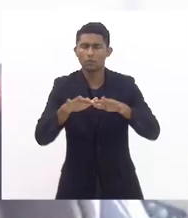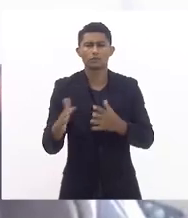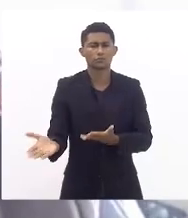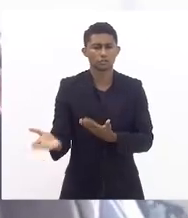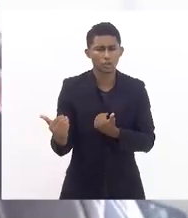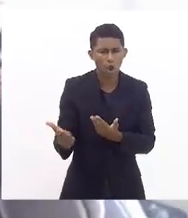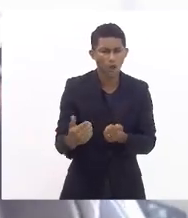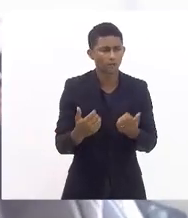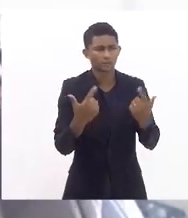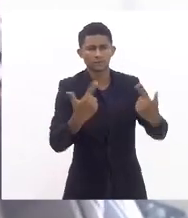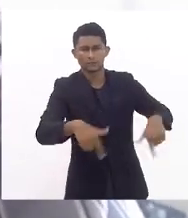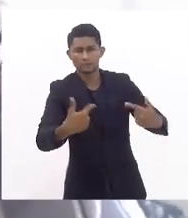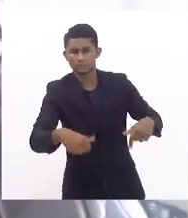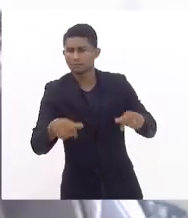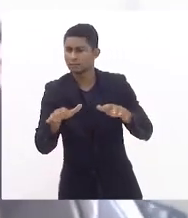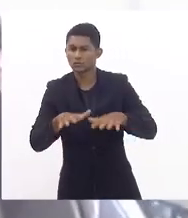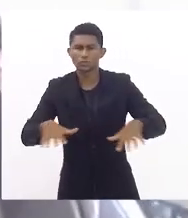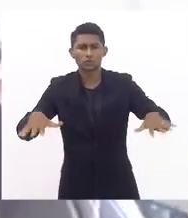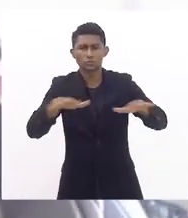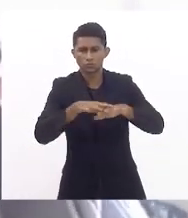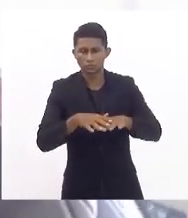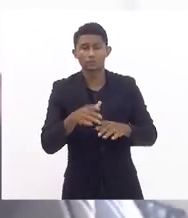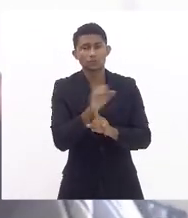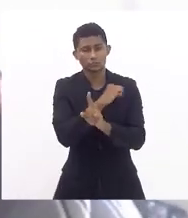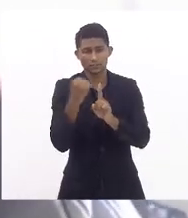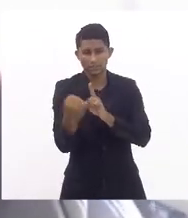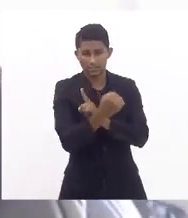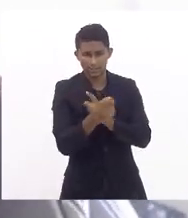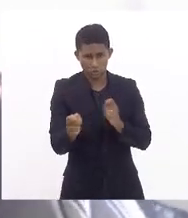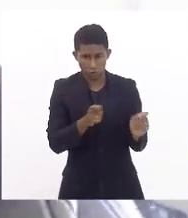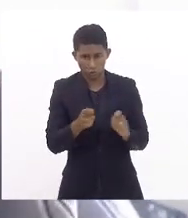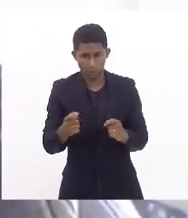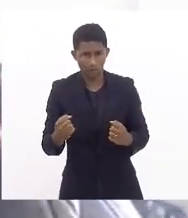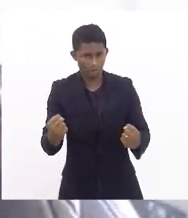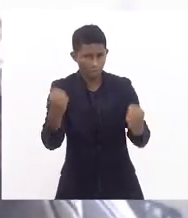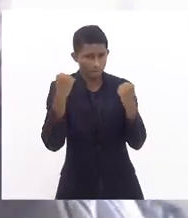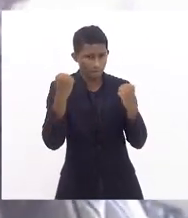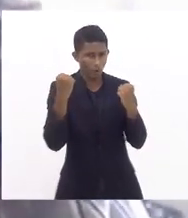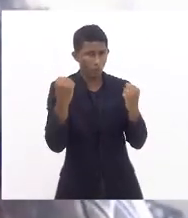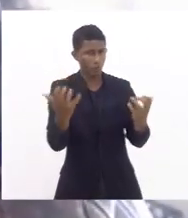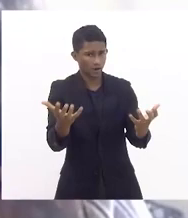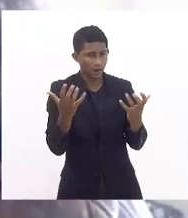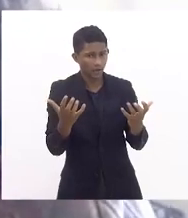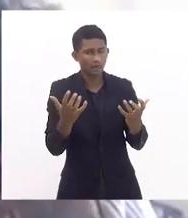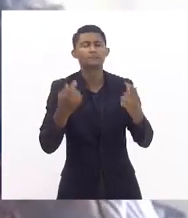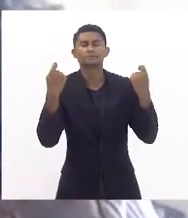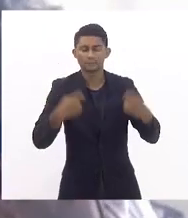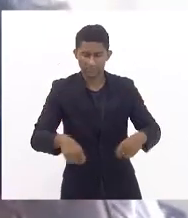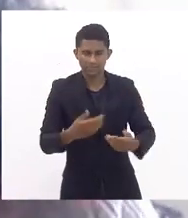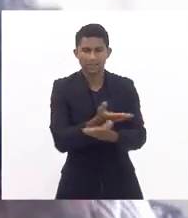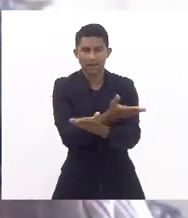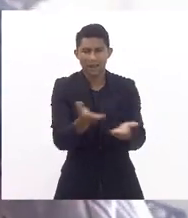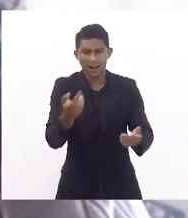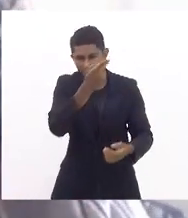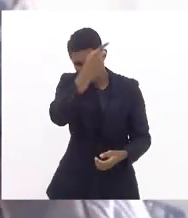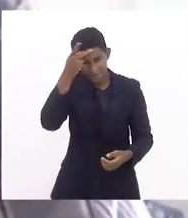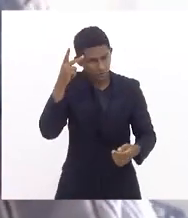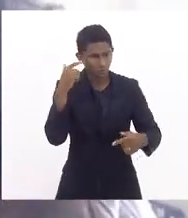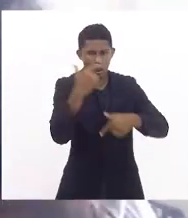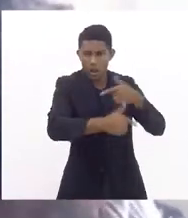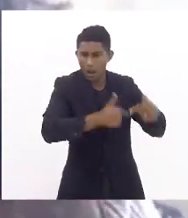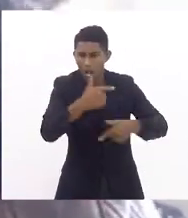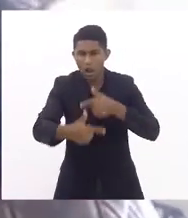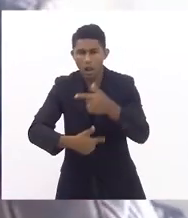uma sociedade que prospera, que é economicamente forte, ela é aquela que tem renda na mão do trabalhador, é aquela que garante